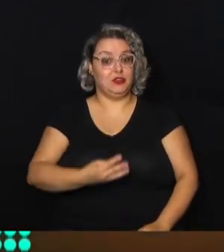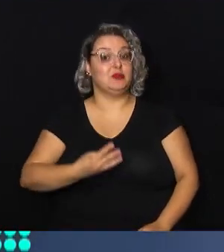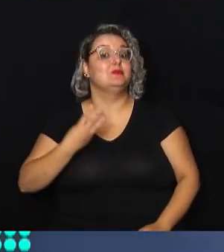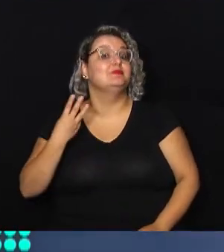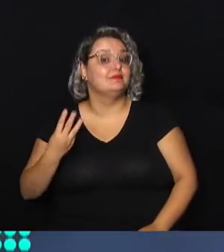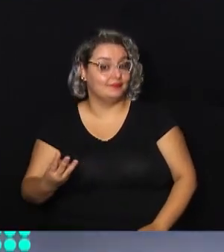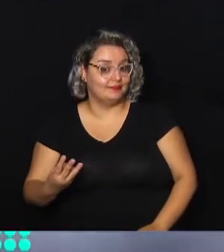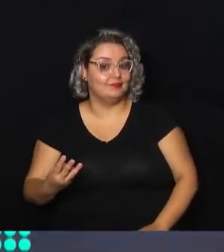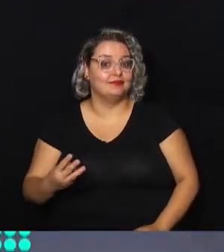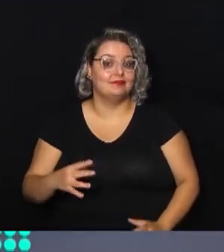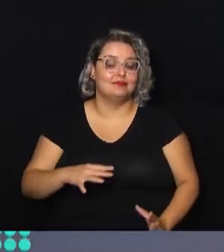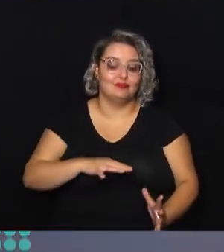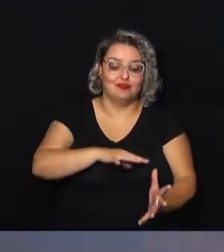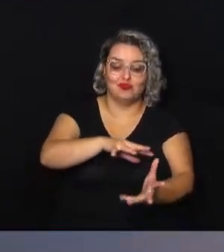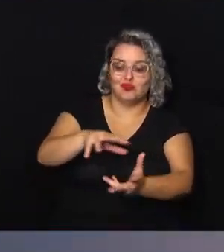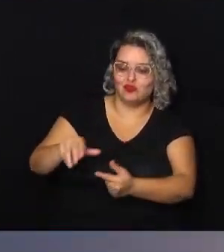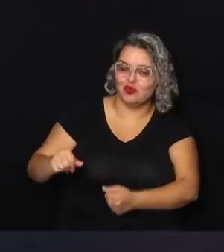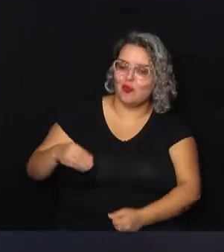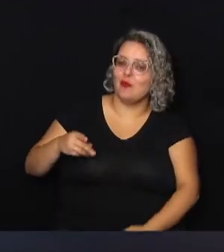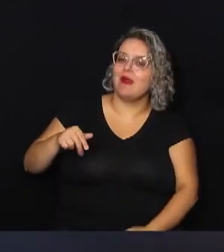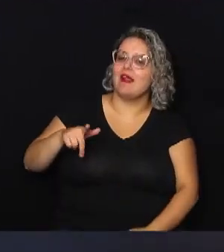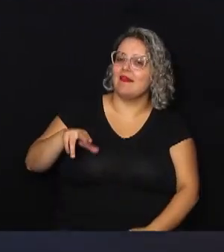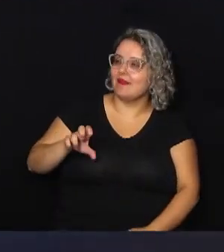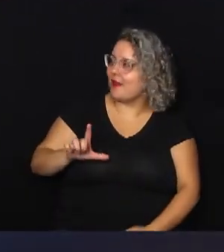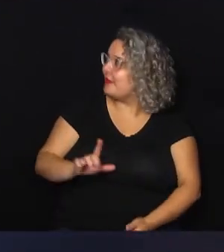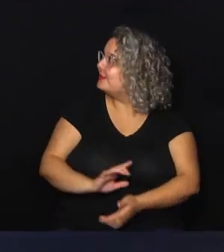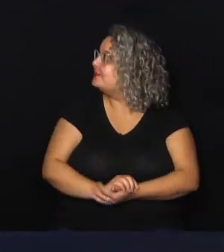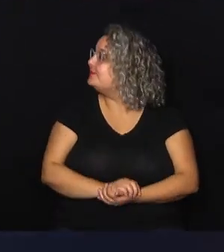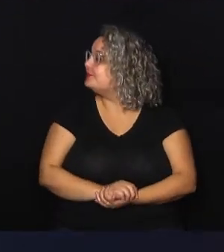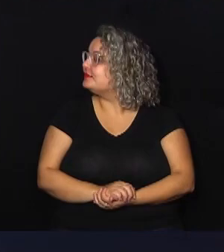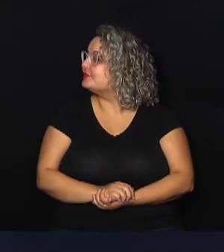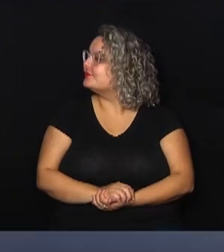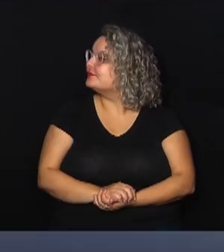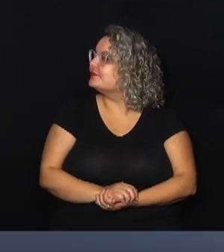universo cinematográfico Marvel. This place.